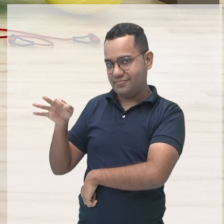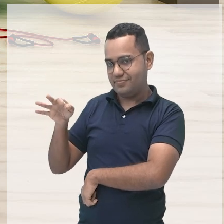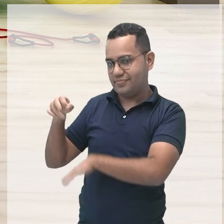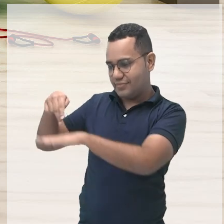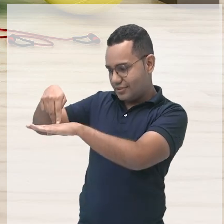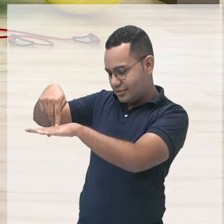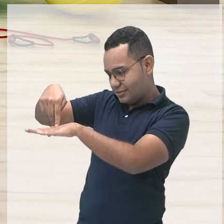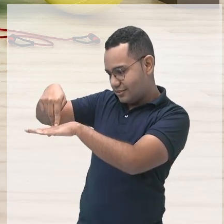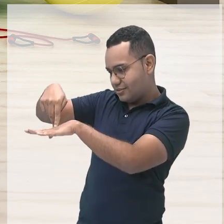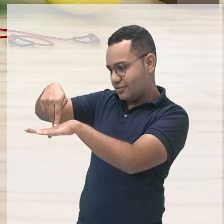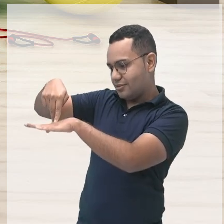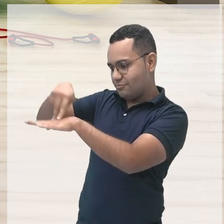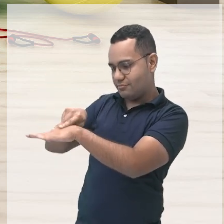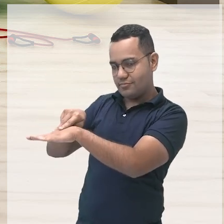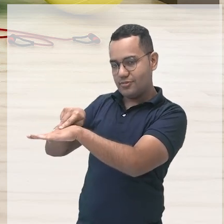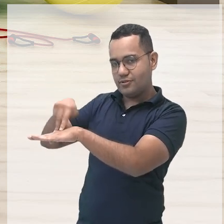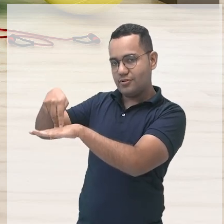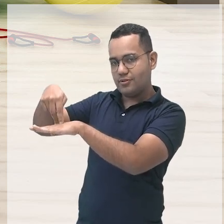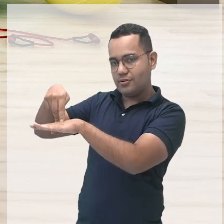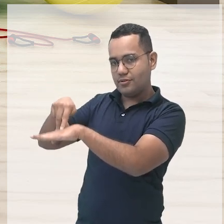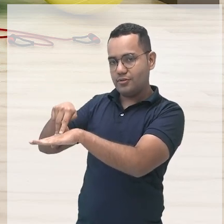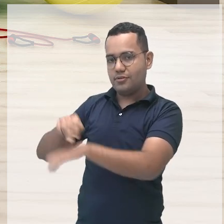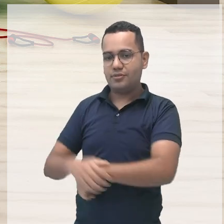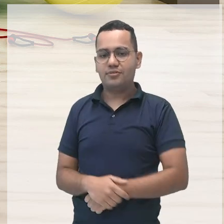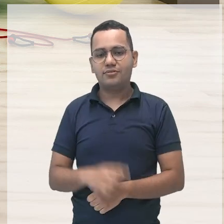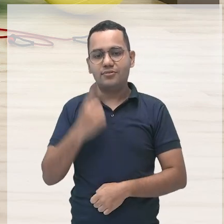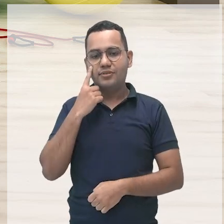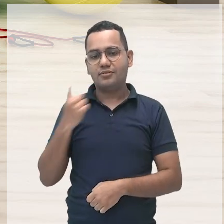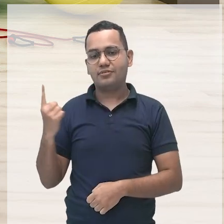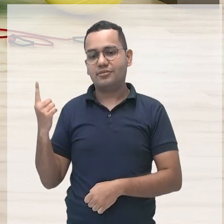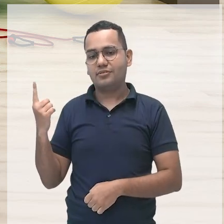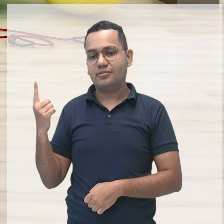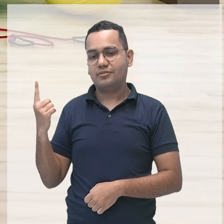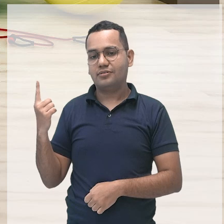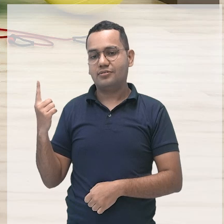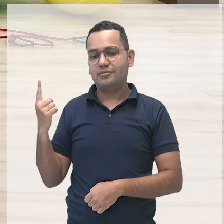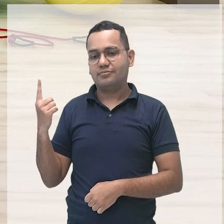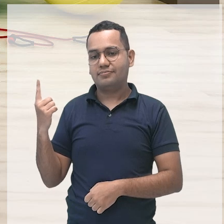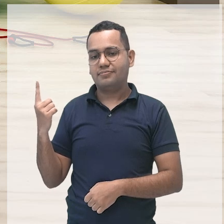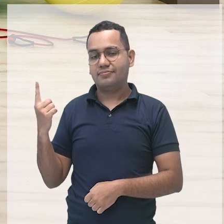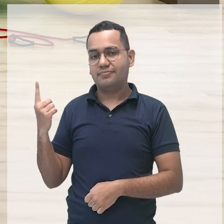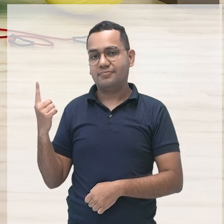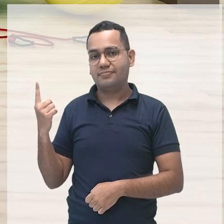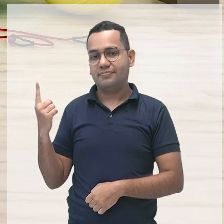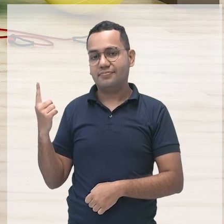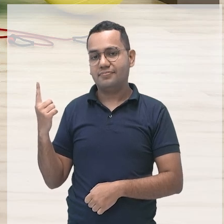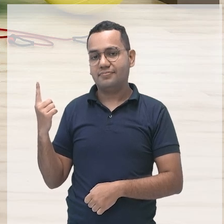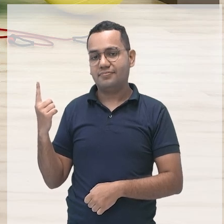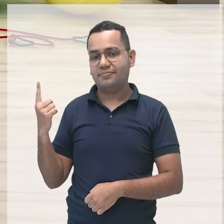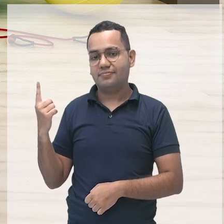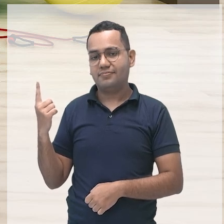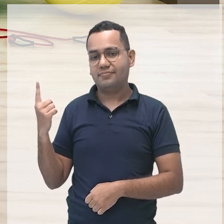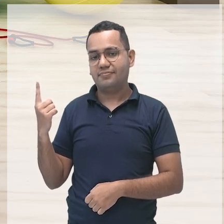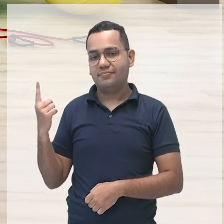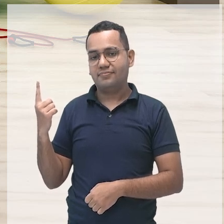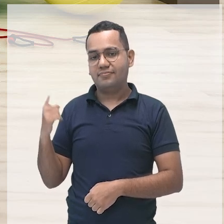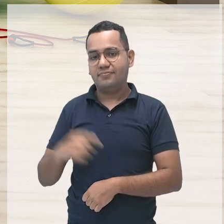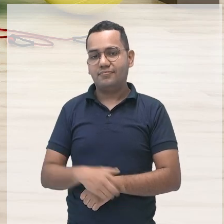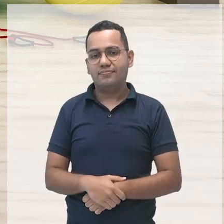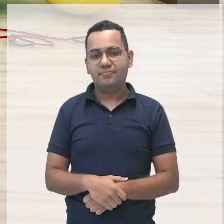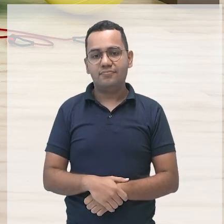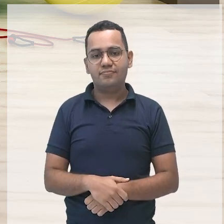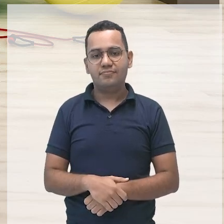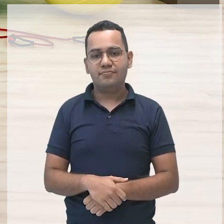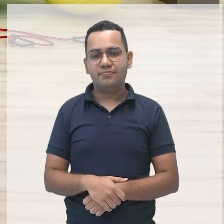calcanhar e baixa. Cuidado para não desequilibrar. Então, vamos lá. Eleva e baixa. Se você